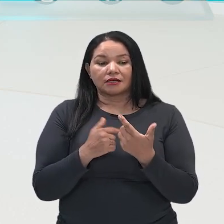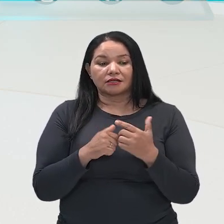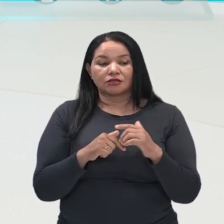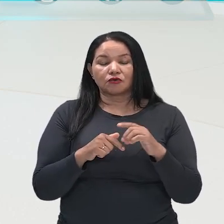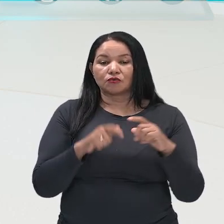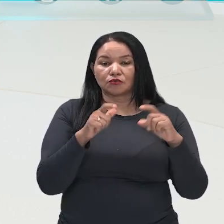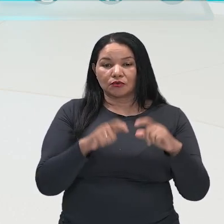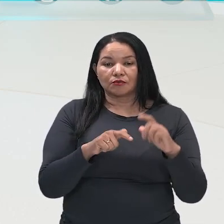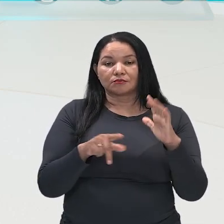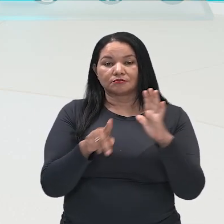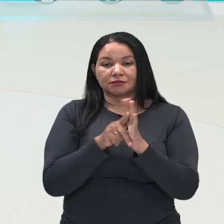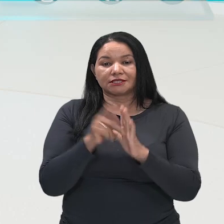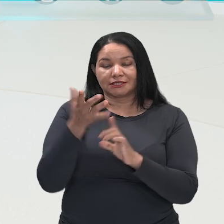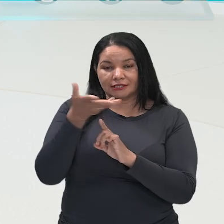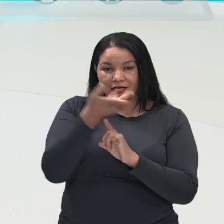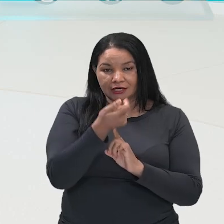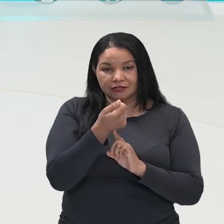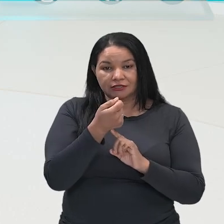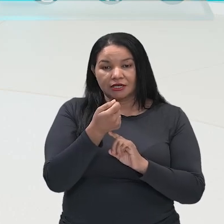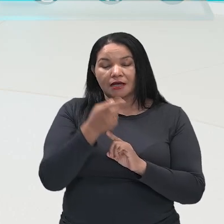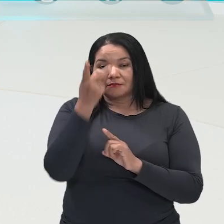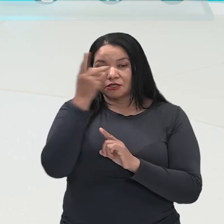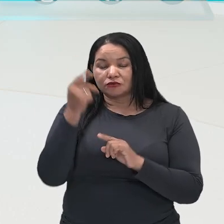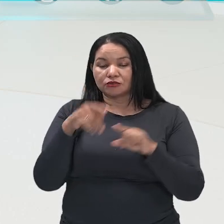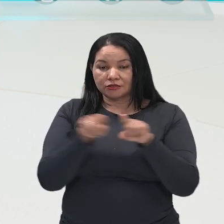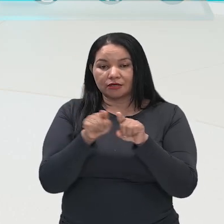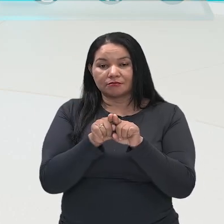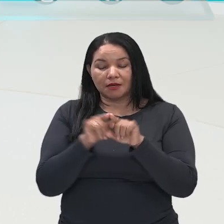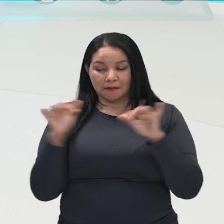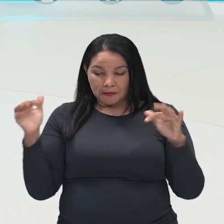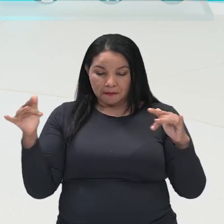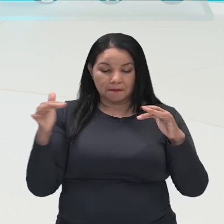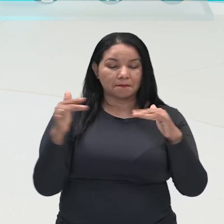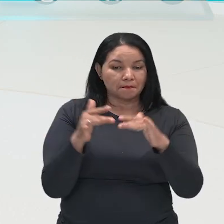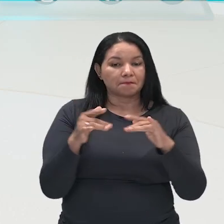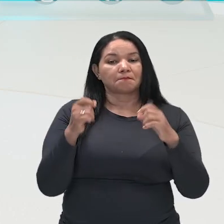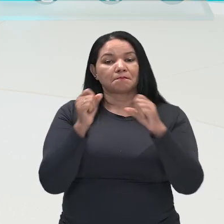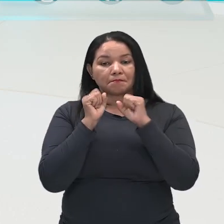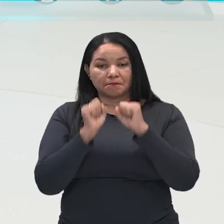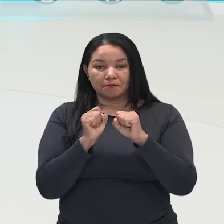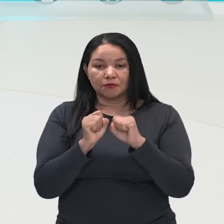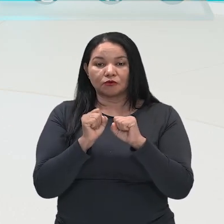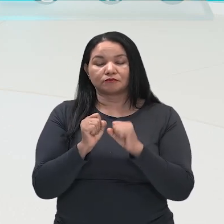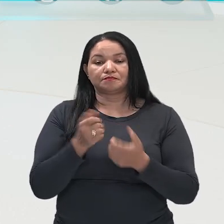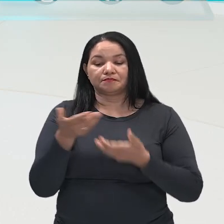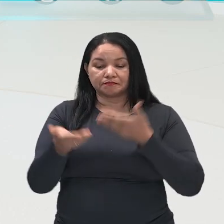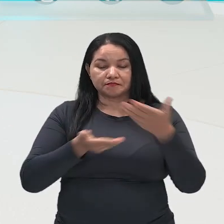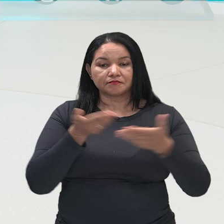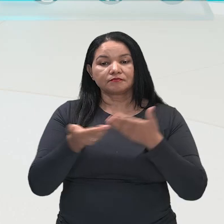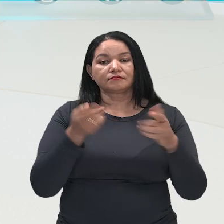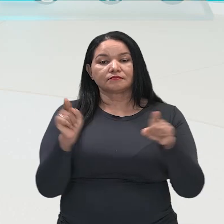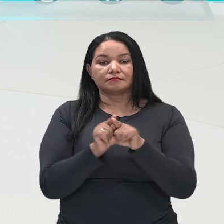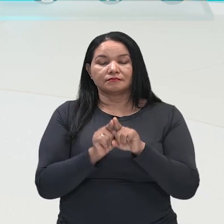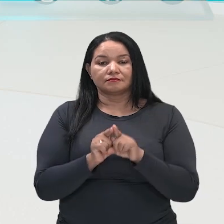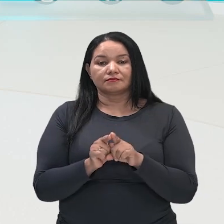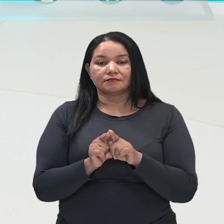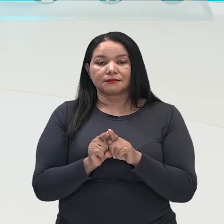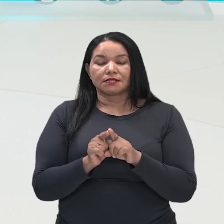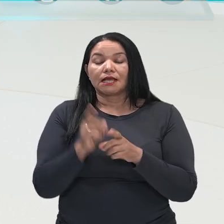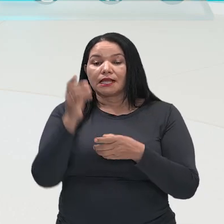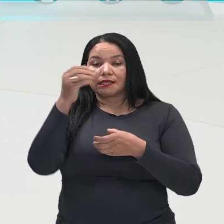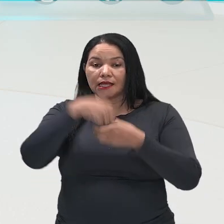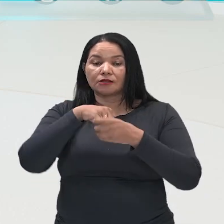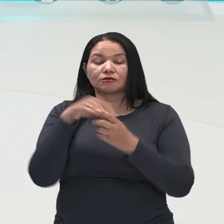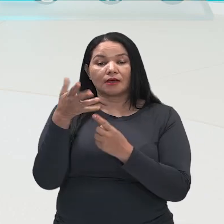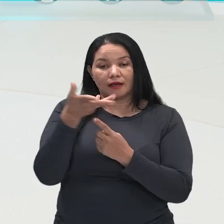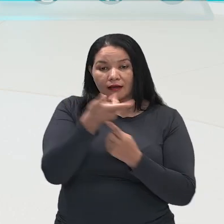o público também pode participar, ele pode interagir. E aí, dentro dessa arte colaborativa, nós